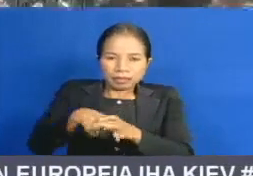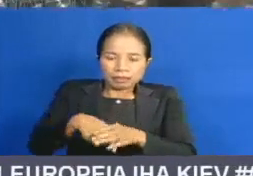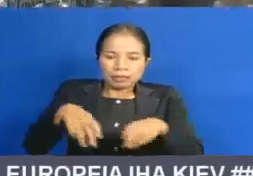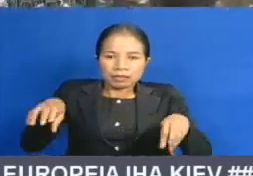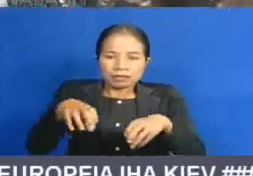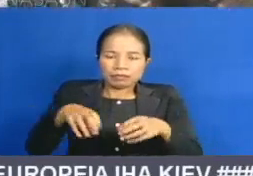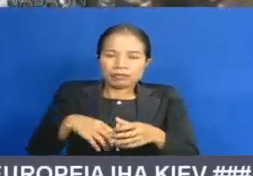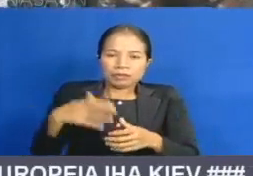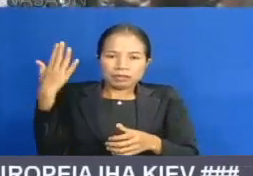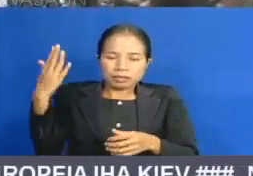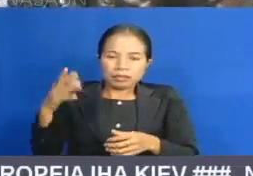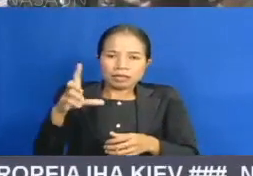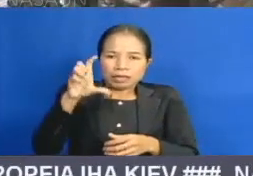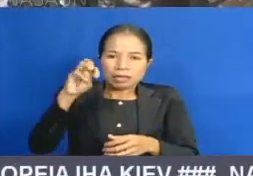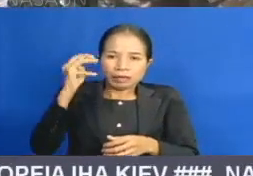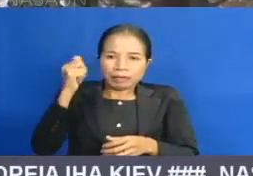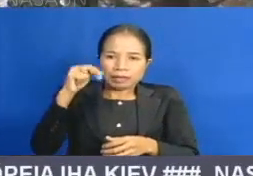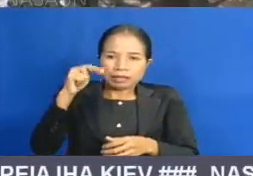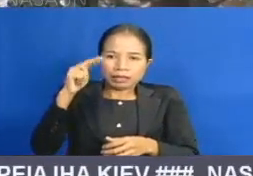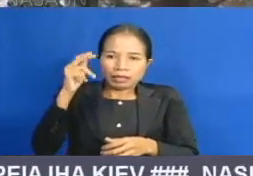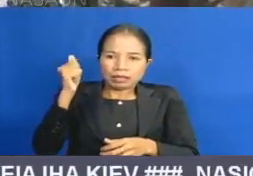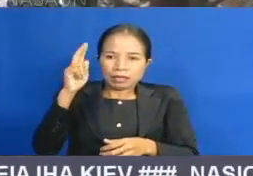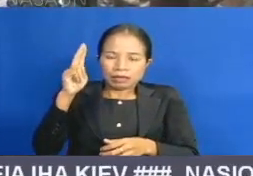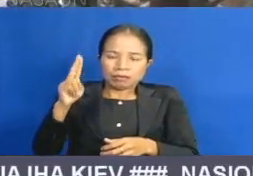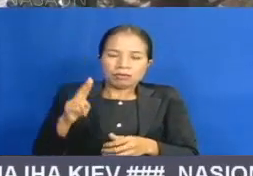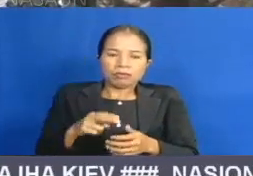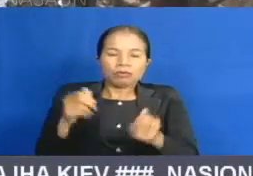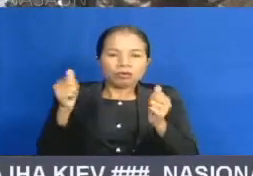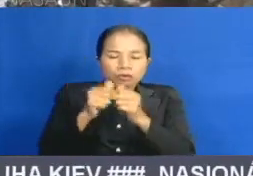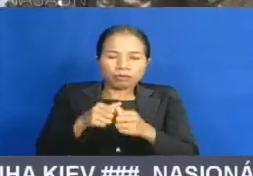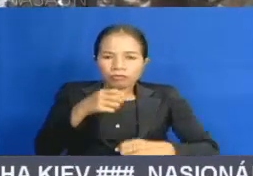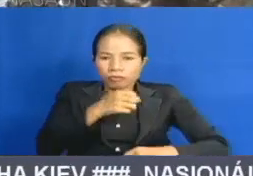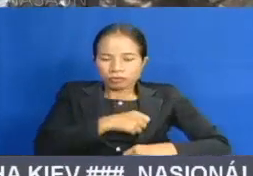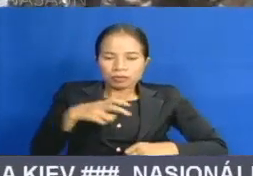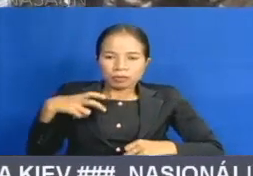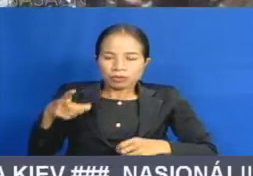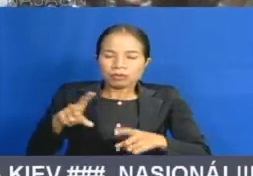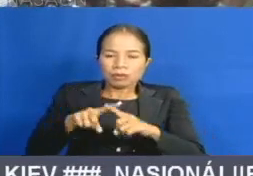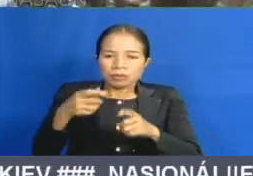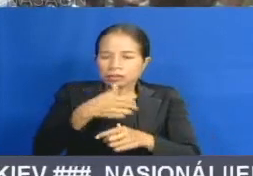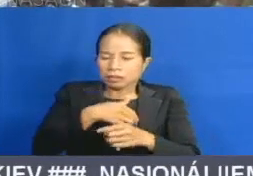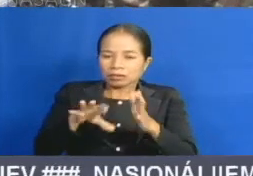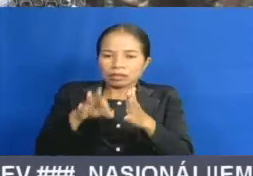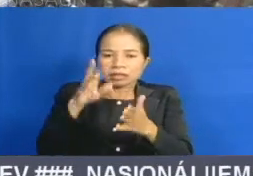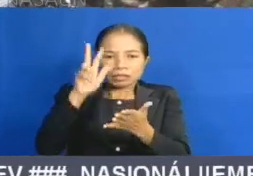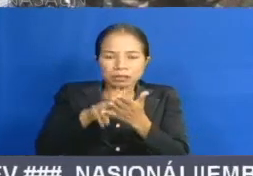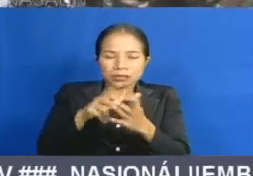misaun iha Lebanon ho Força Portugal. Maibe sedau khetan akreditasau ho si